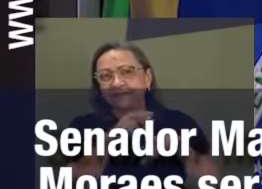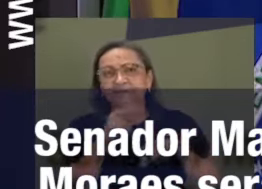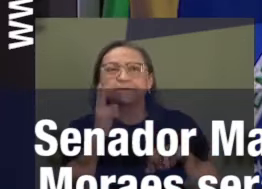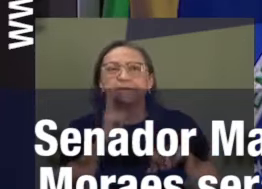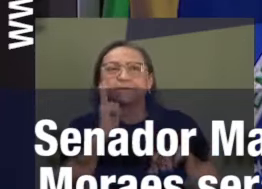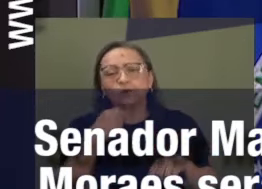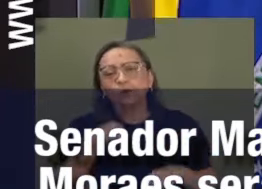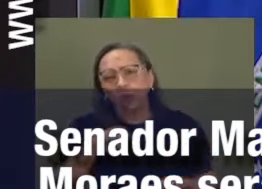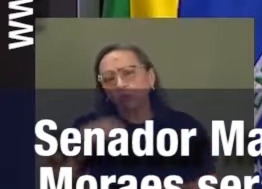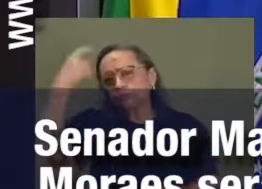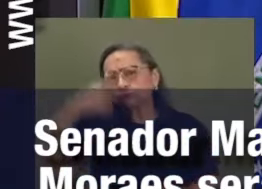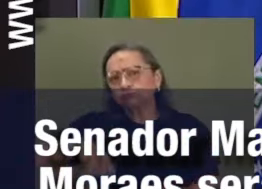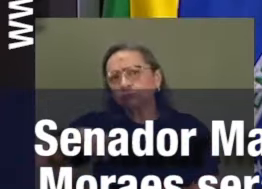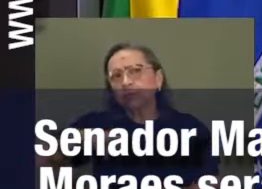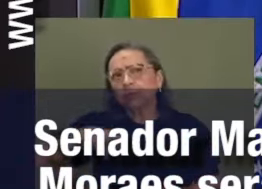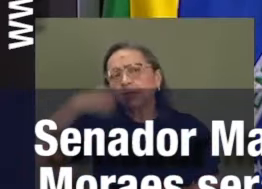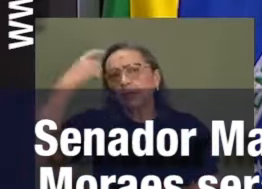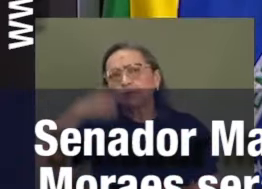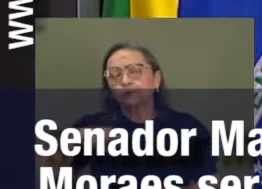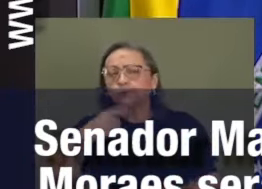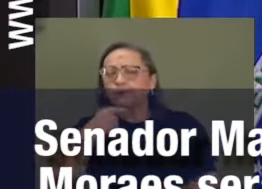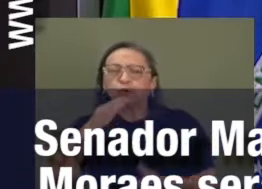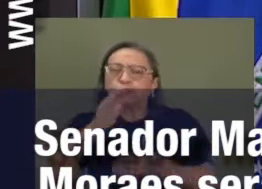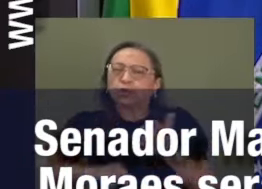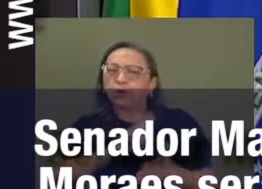só não vou dizer o país, eu fechei aqui o país,